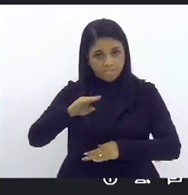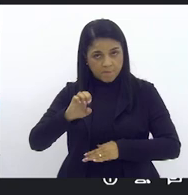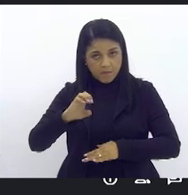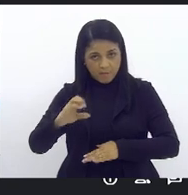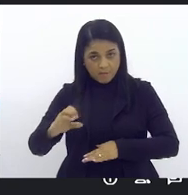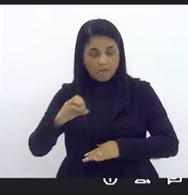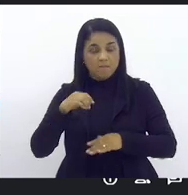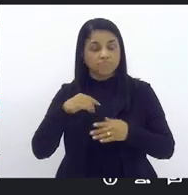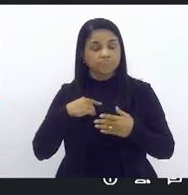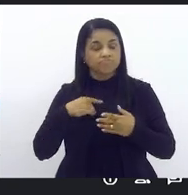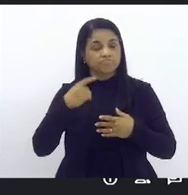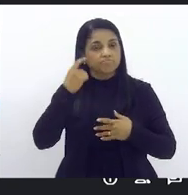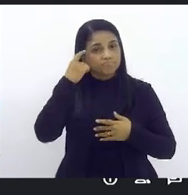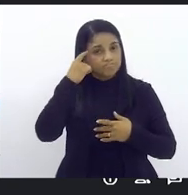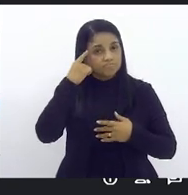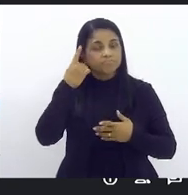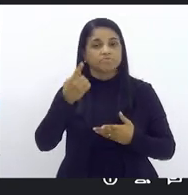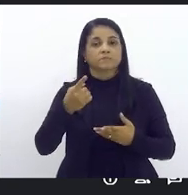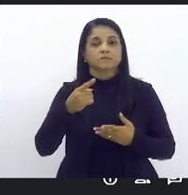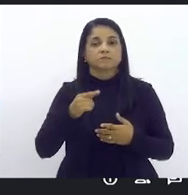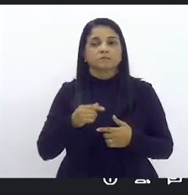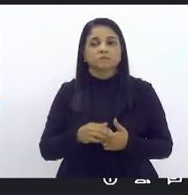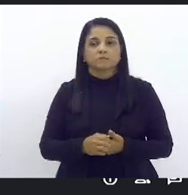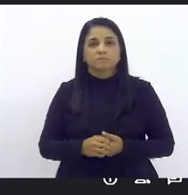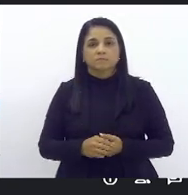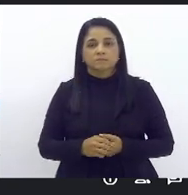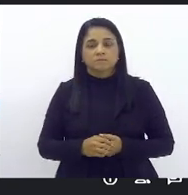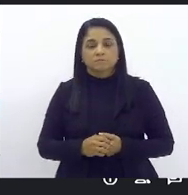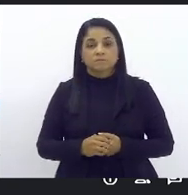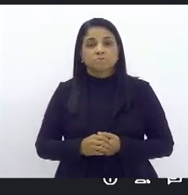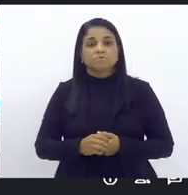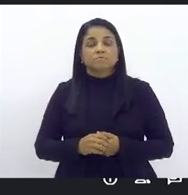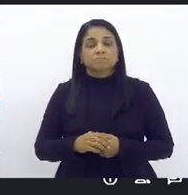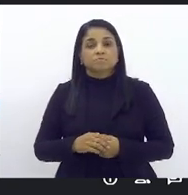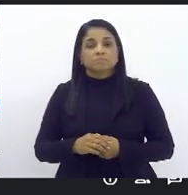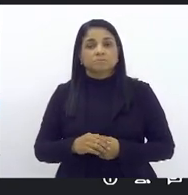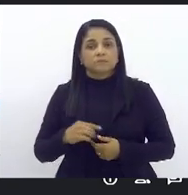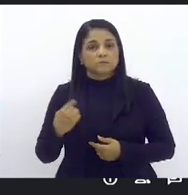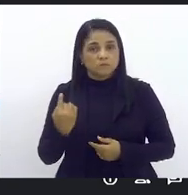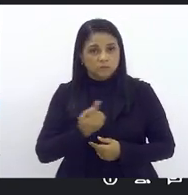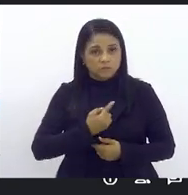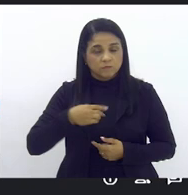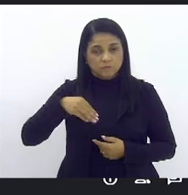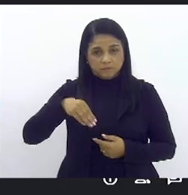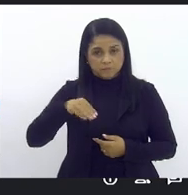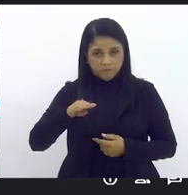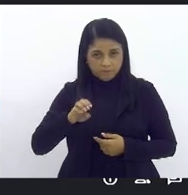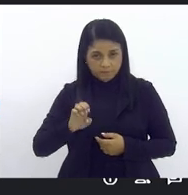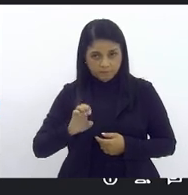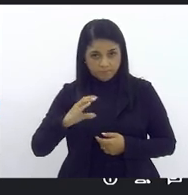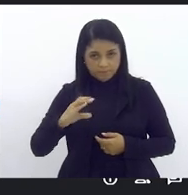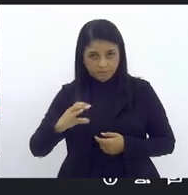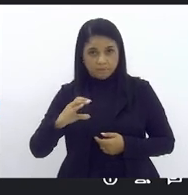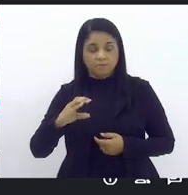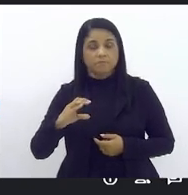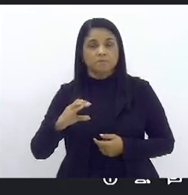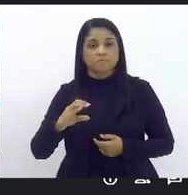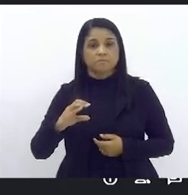somos levados a isso, né? É, mas a gente também, assim, a gente